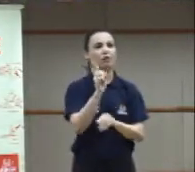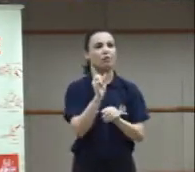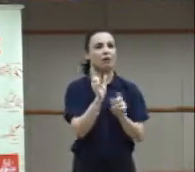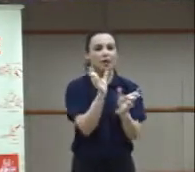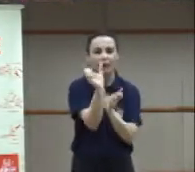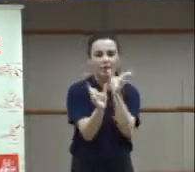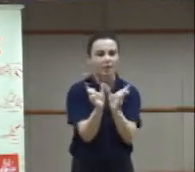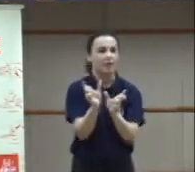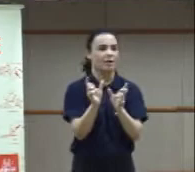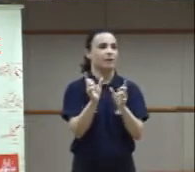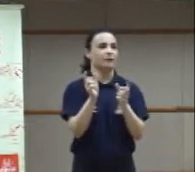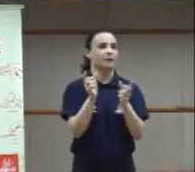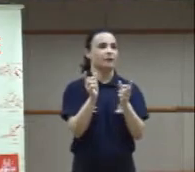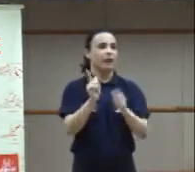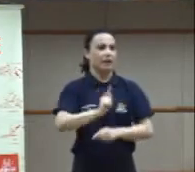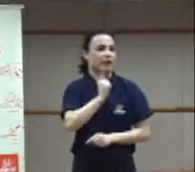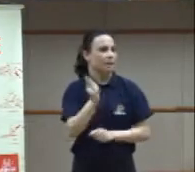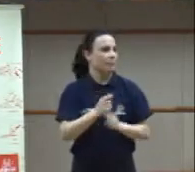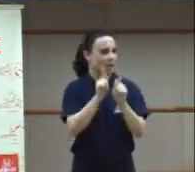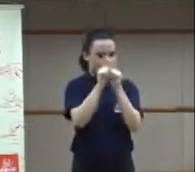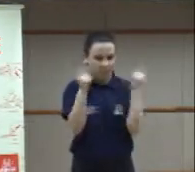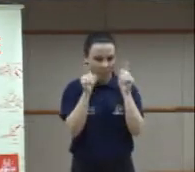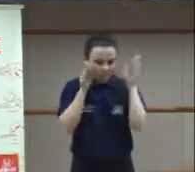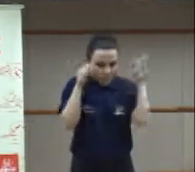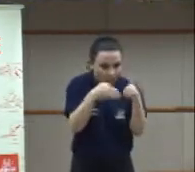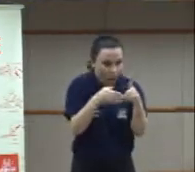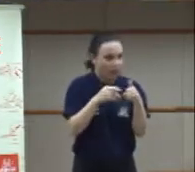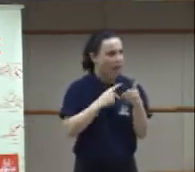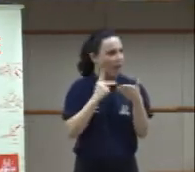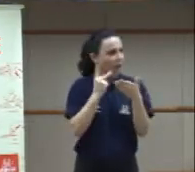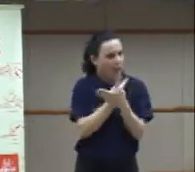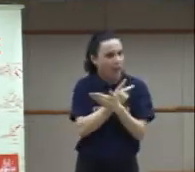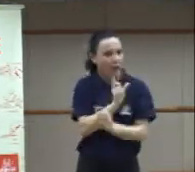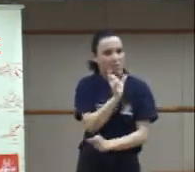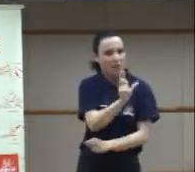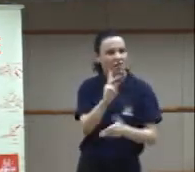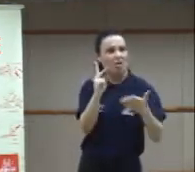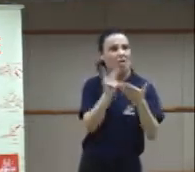que o texto foi escrito. Isso é fundamental, é ponto de partida.